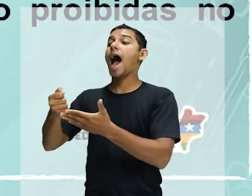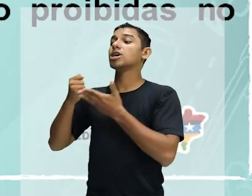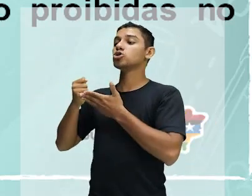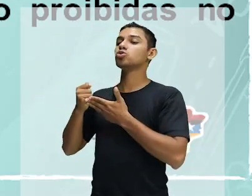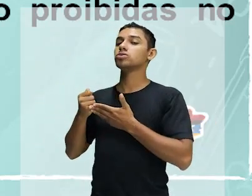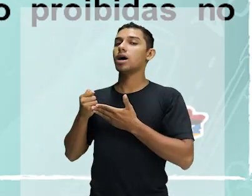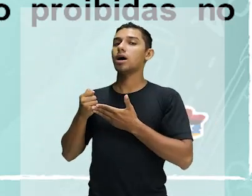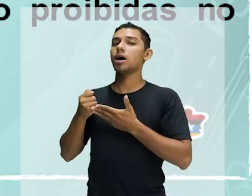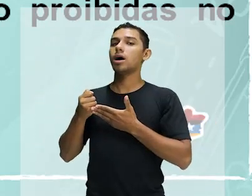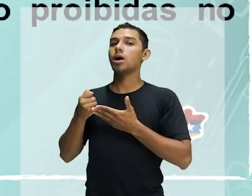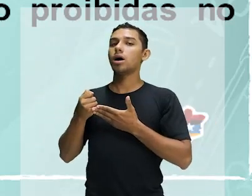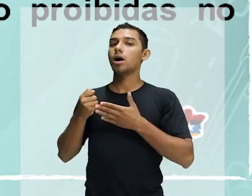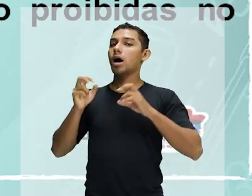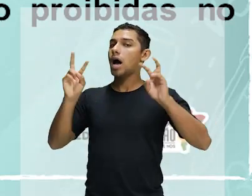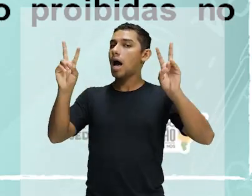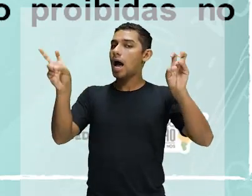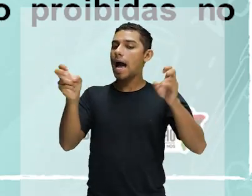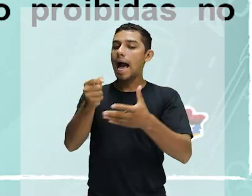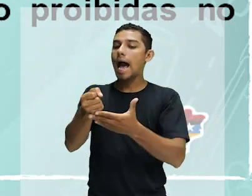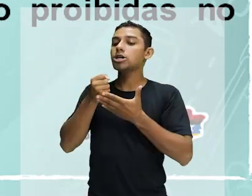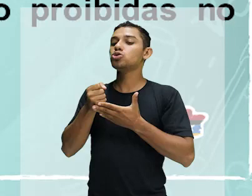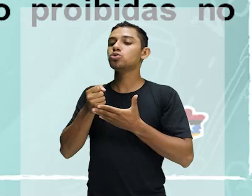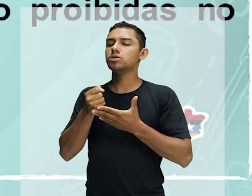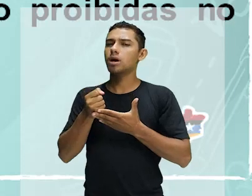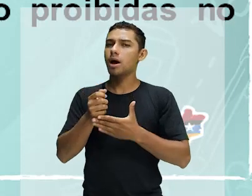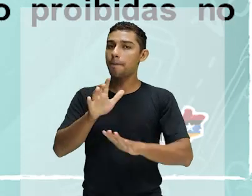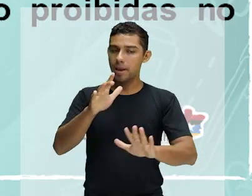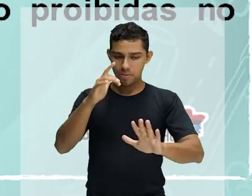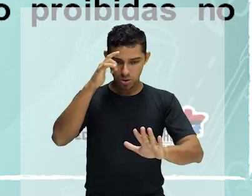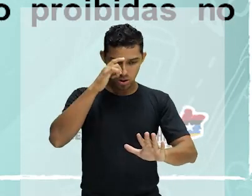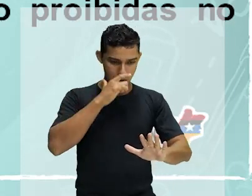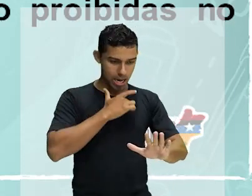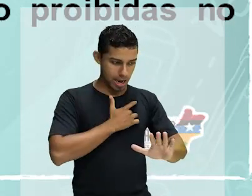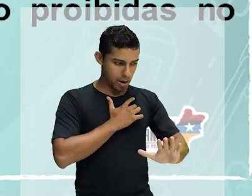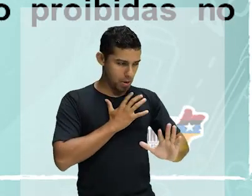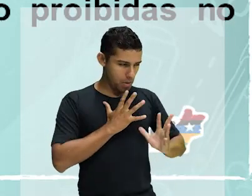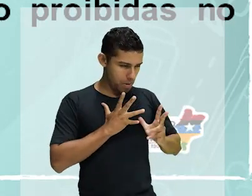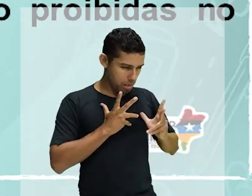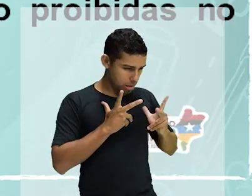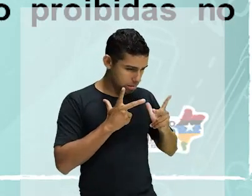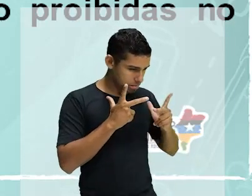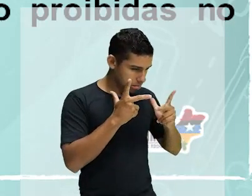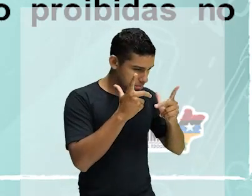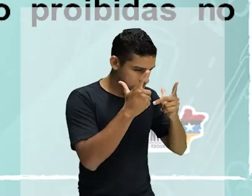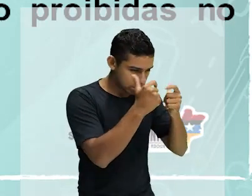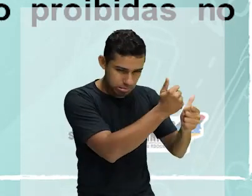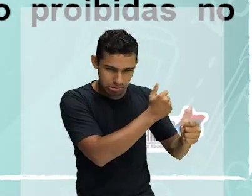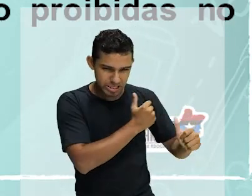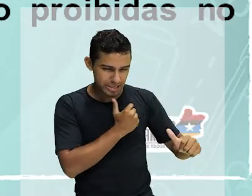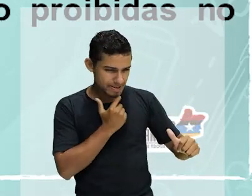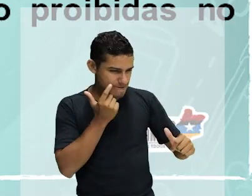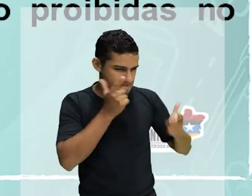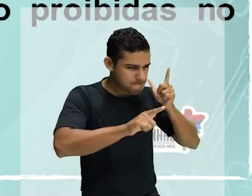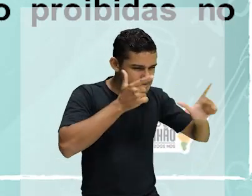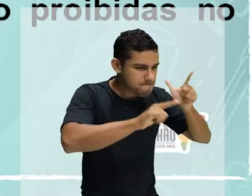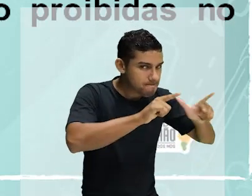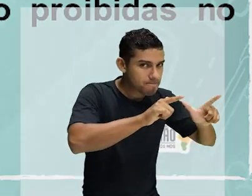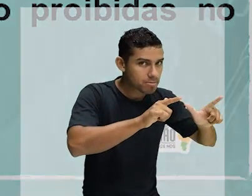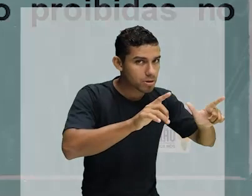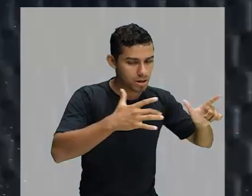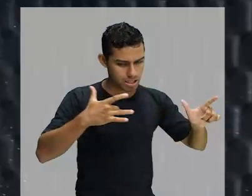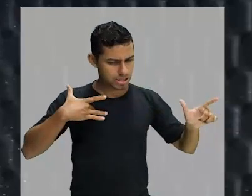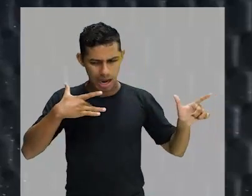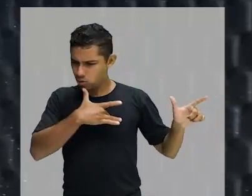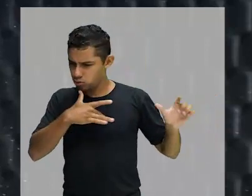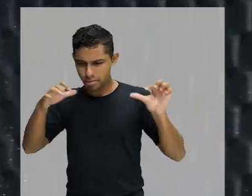estou falando aqui, esse ajuda ele está ligado à questão da performance atlética, tá? A performance do indivíduo. Aumenta a